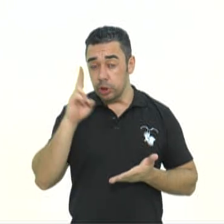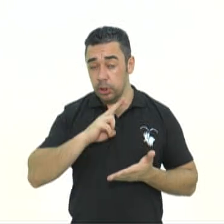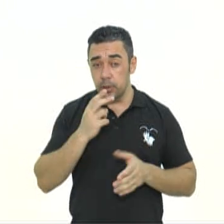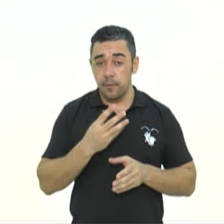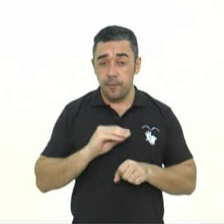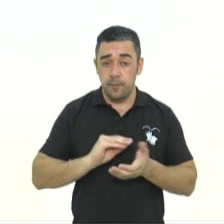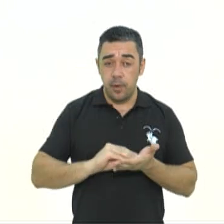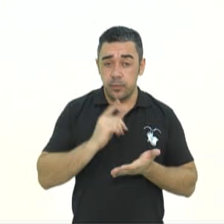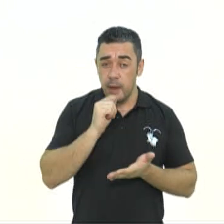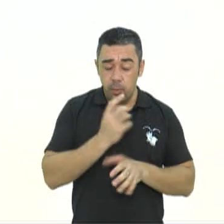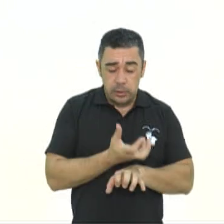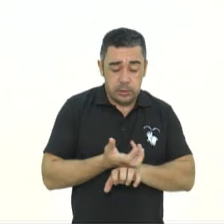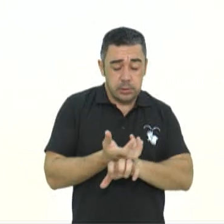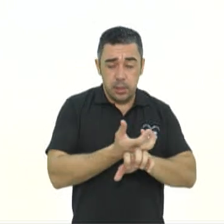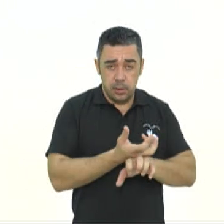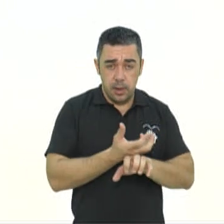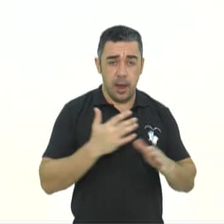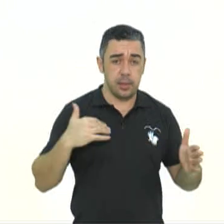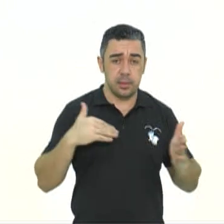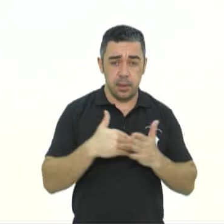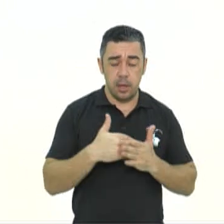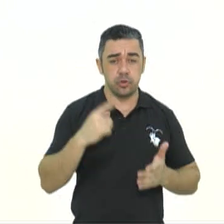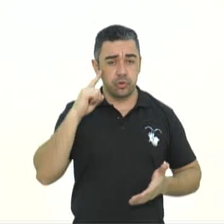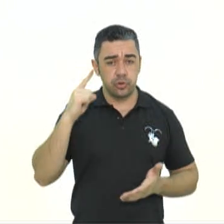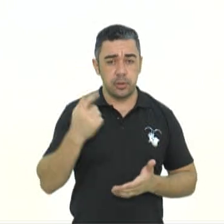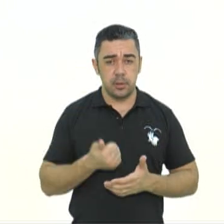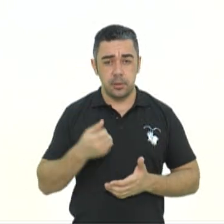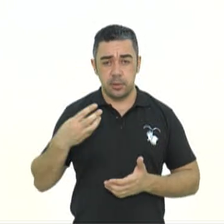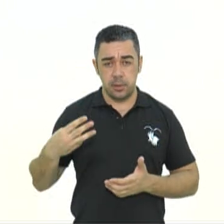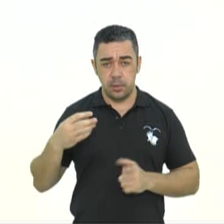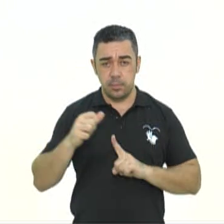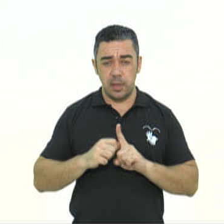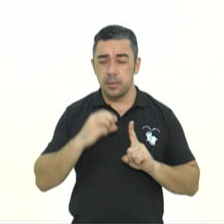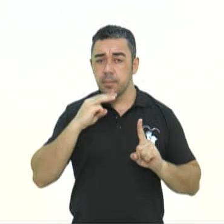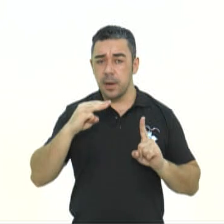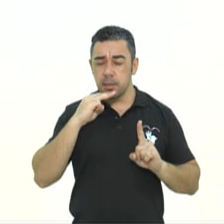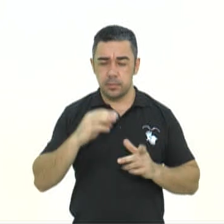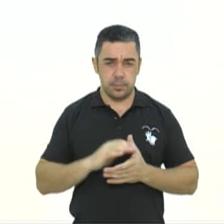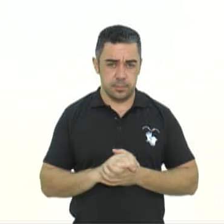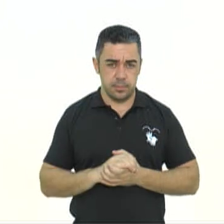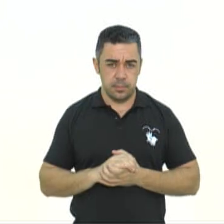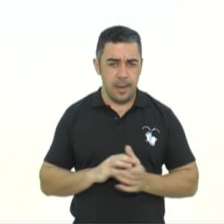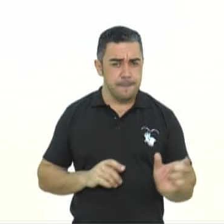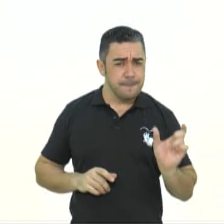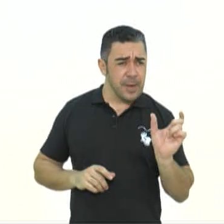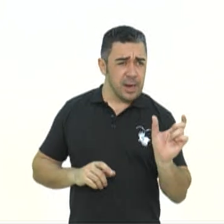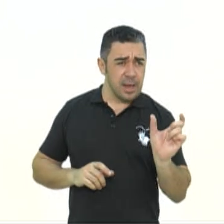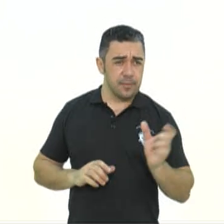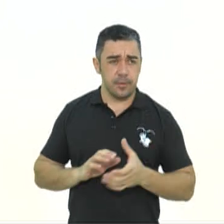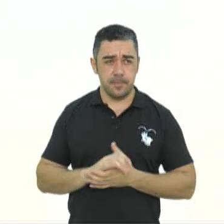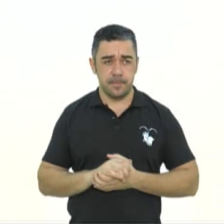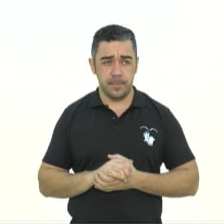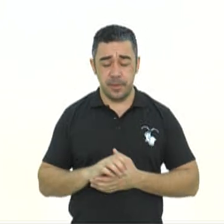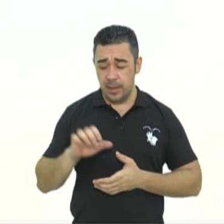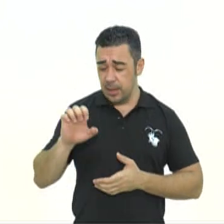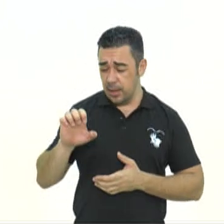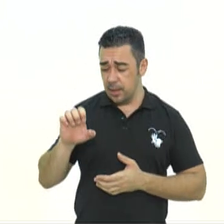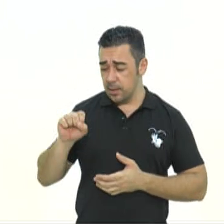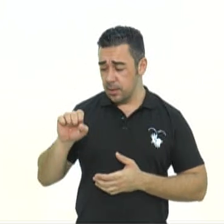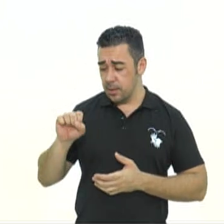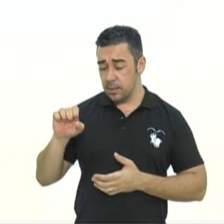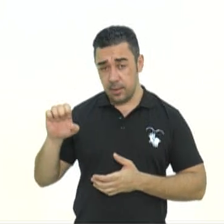seca ou estiagem até o dia 13 de março. O termo em destaque, a palavra ali,